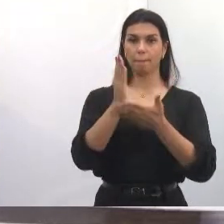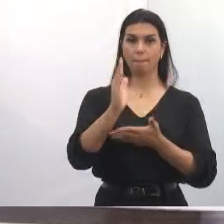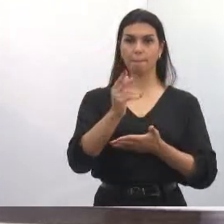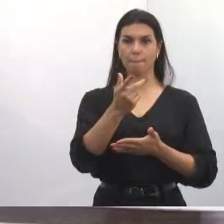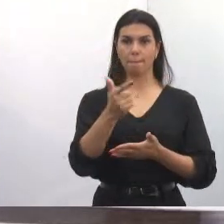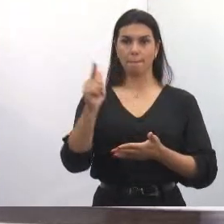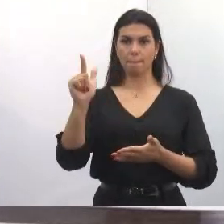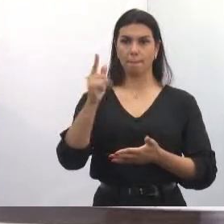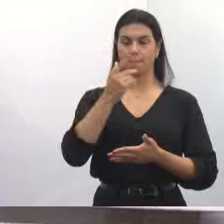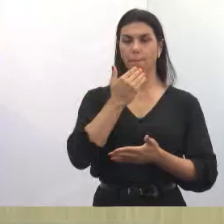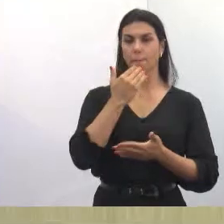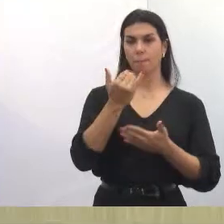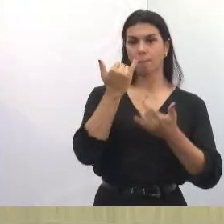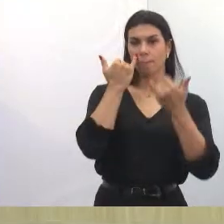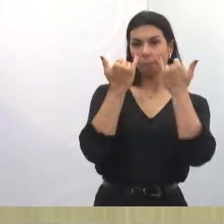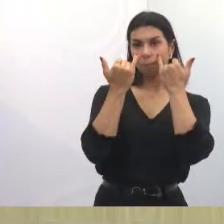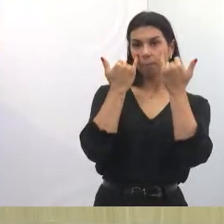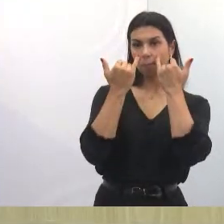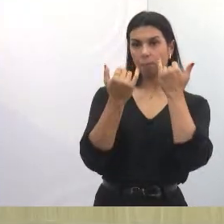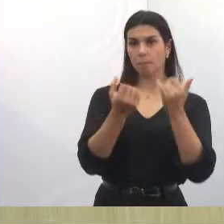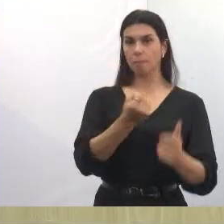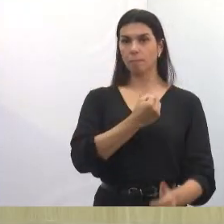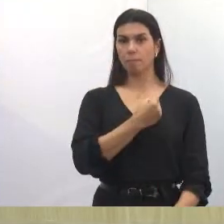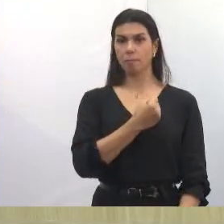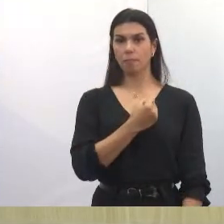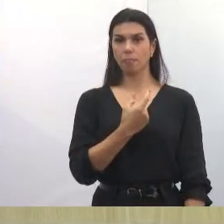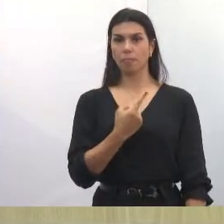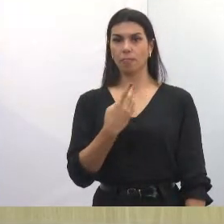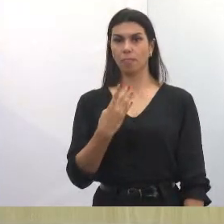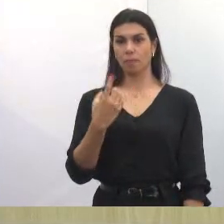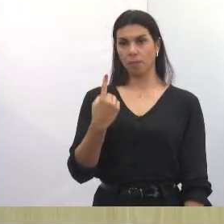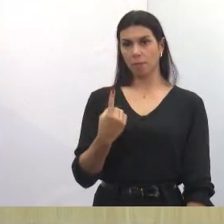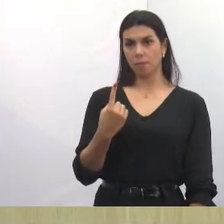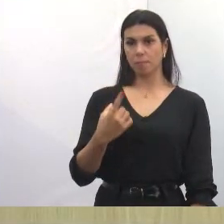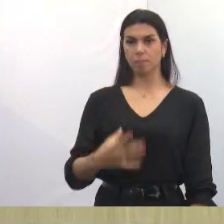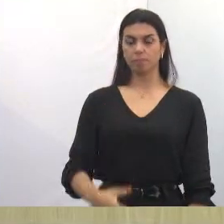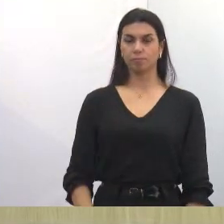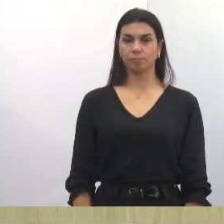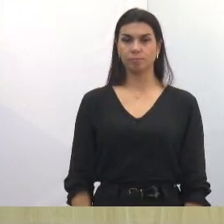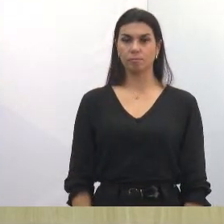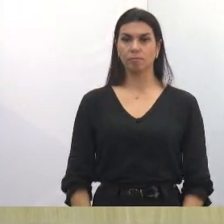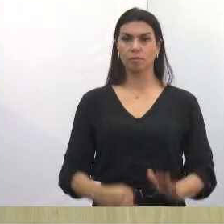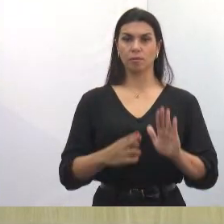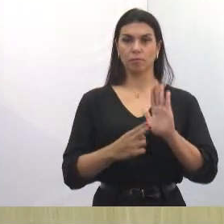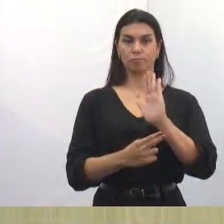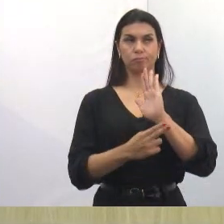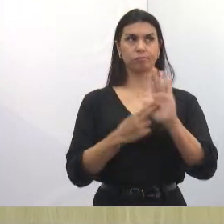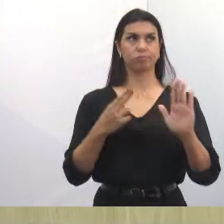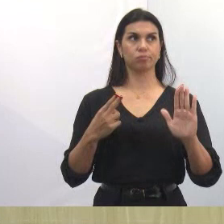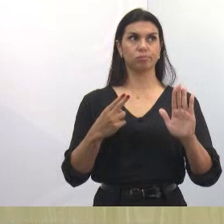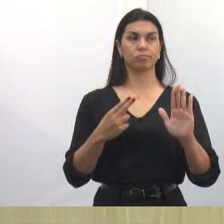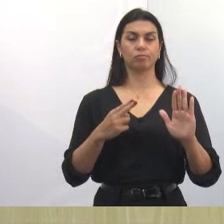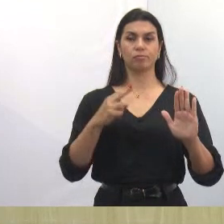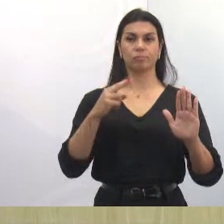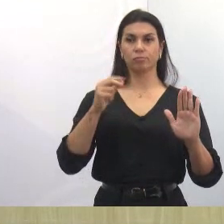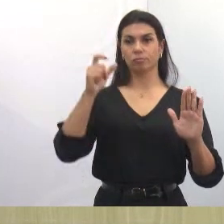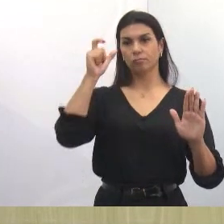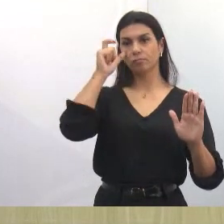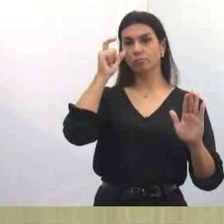pedido de informações. Pedido de informações 141. Autoria, vereador Abner